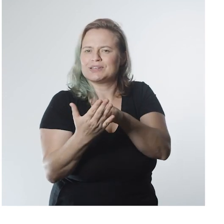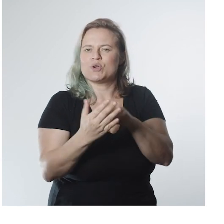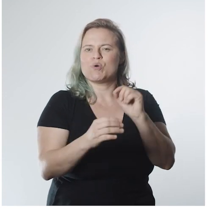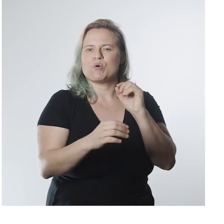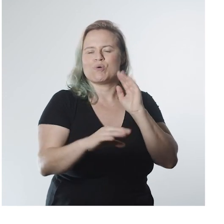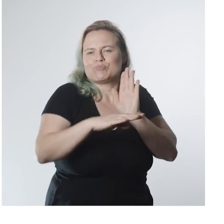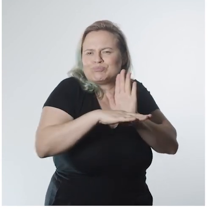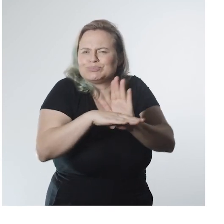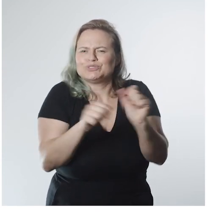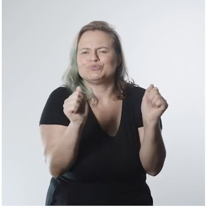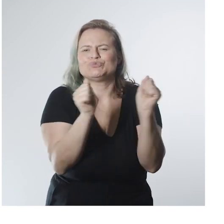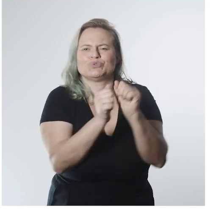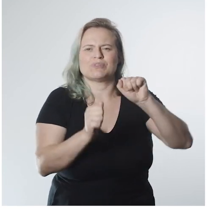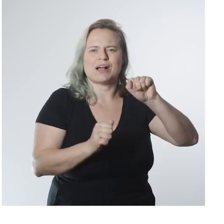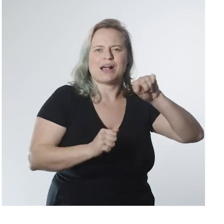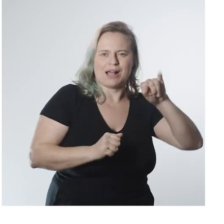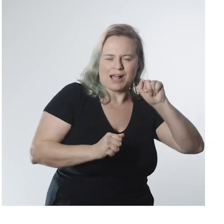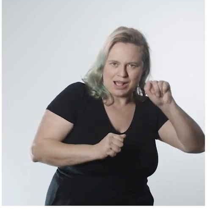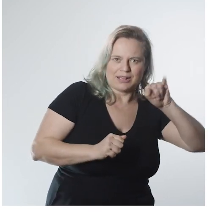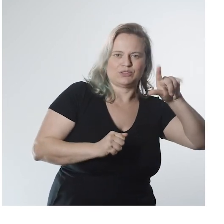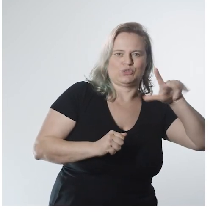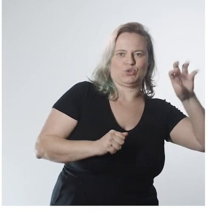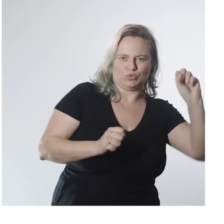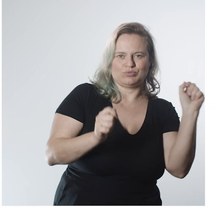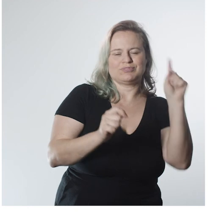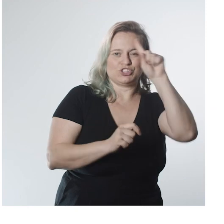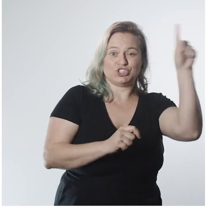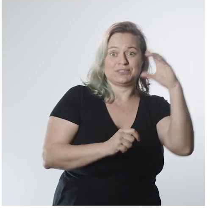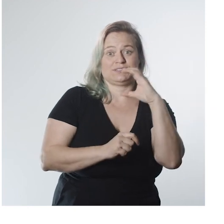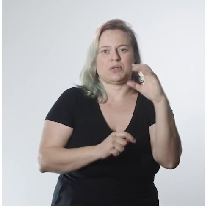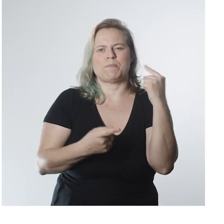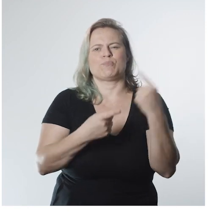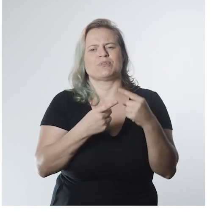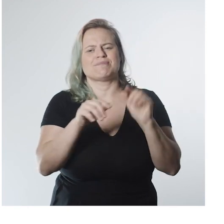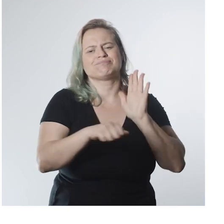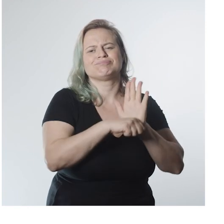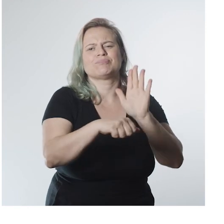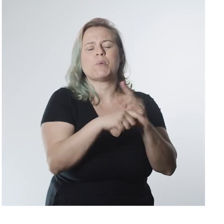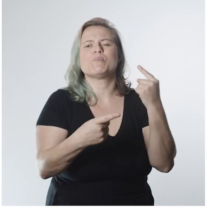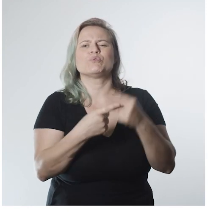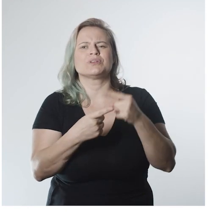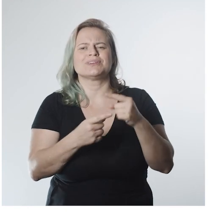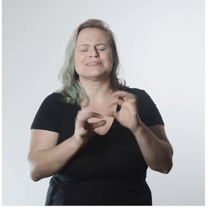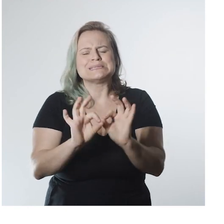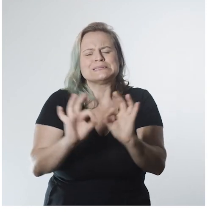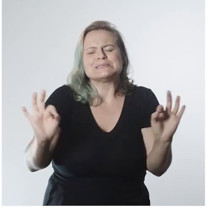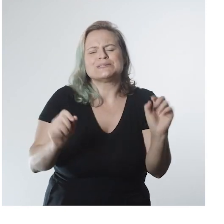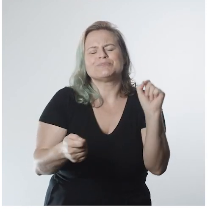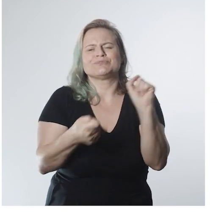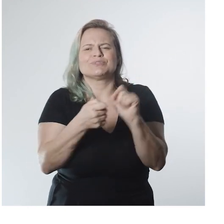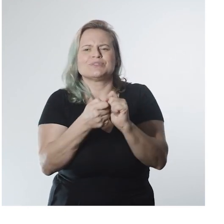estão juntos para a celebração do Dia C, que é o Dia de Cooperar. Afinal, atitudes simples movem o mundo.